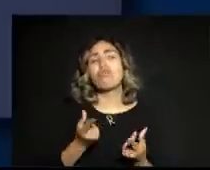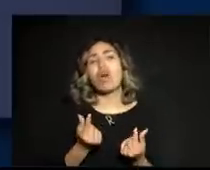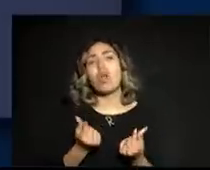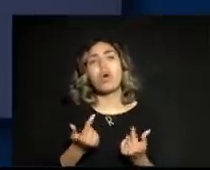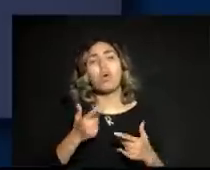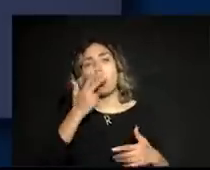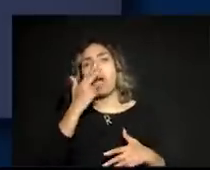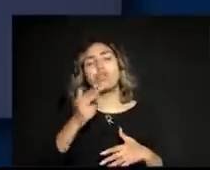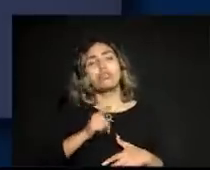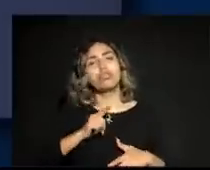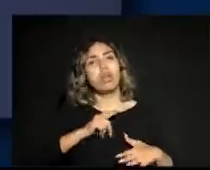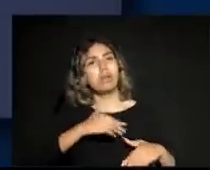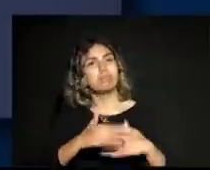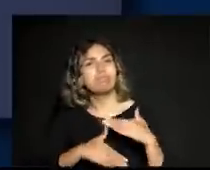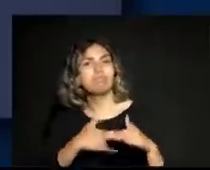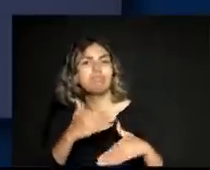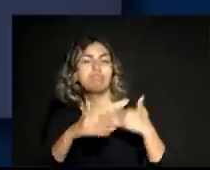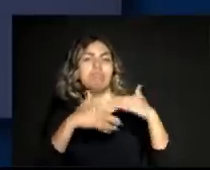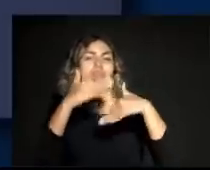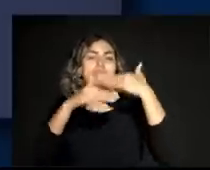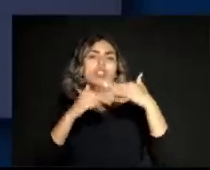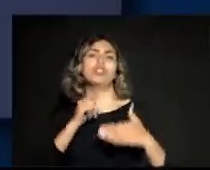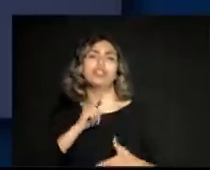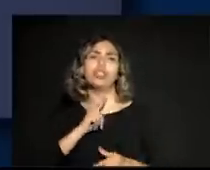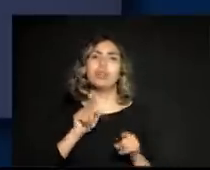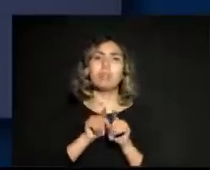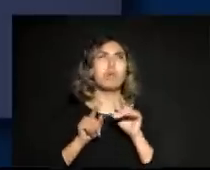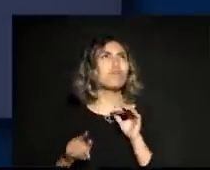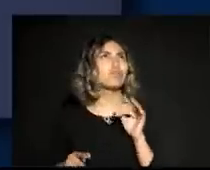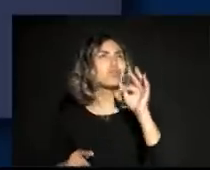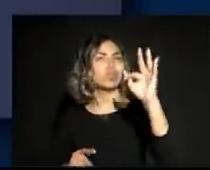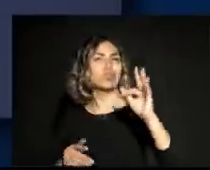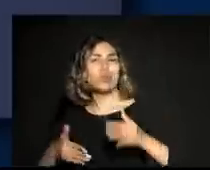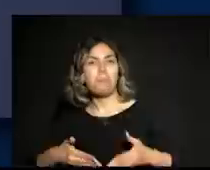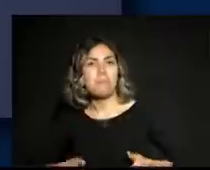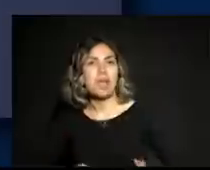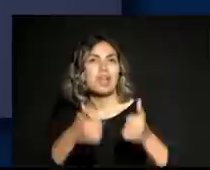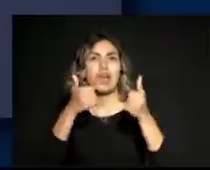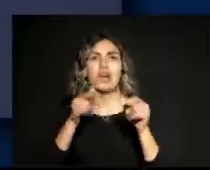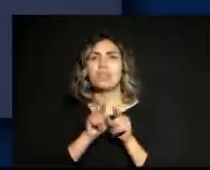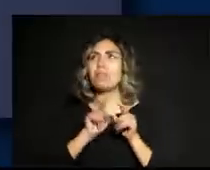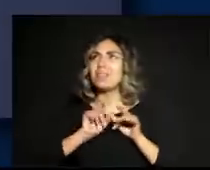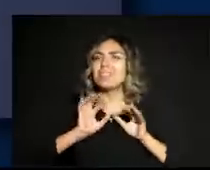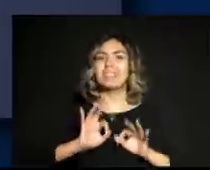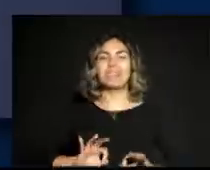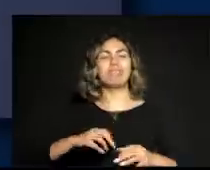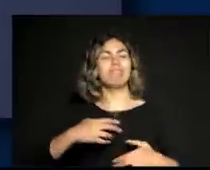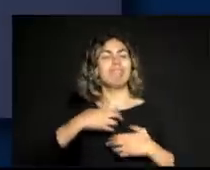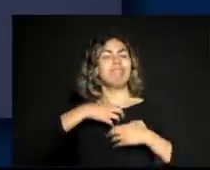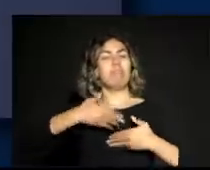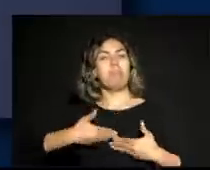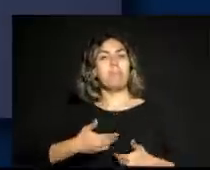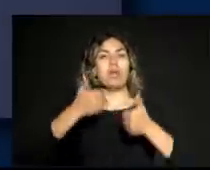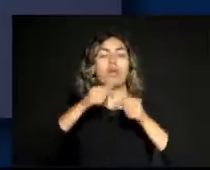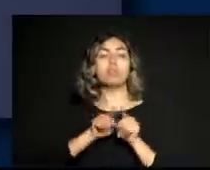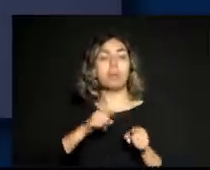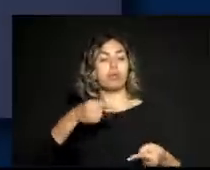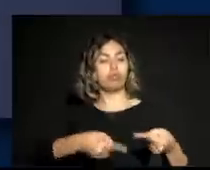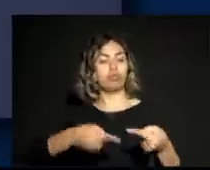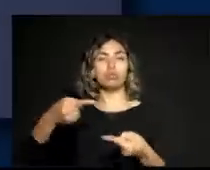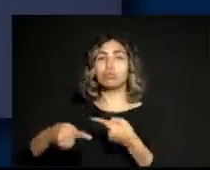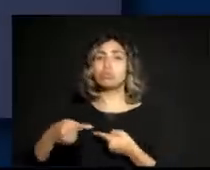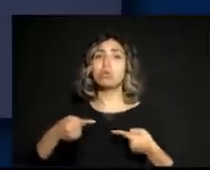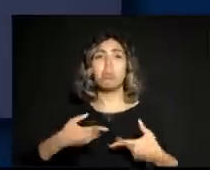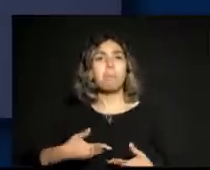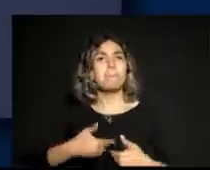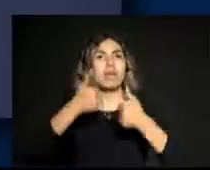o movimento construtivo de mercado que vai ter um novo futuro vai ter uma nova certeza vai ter uma nova discussão seu